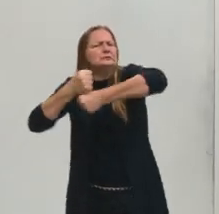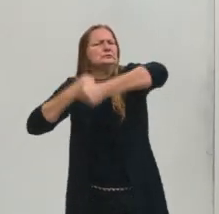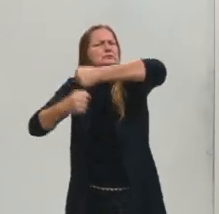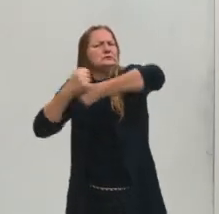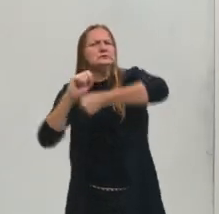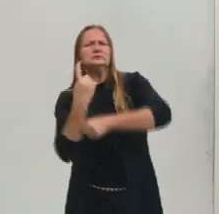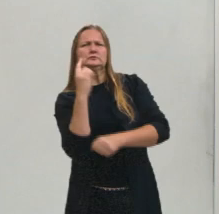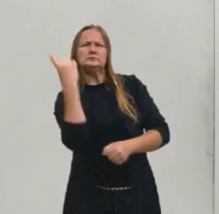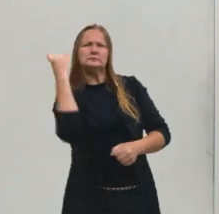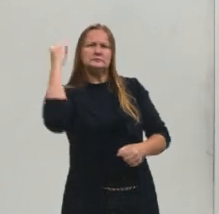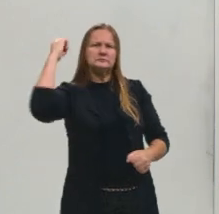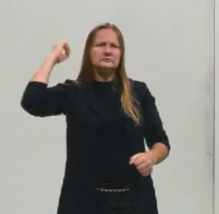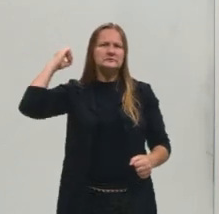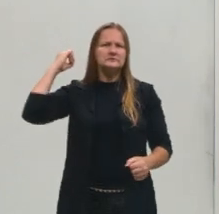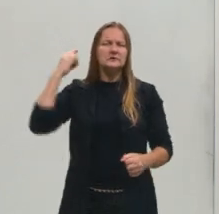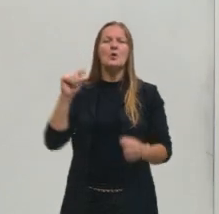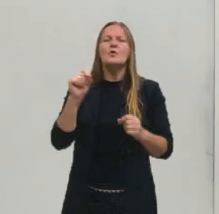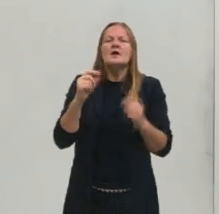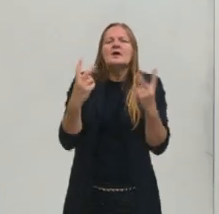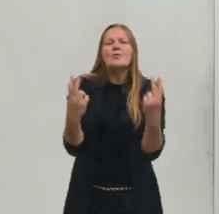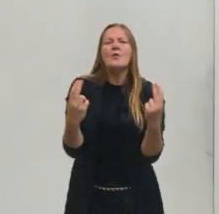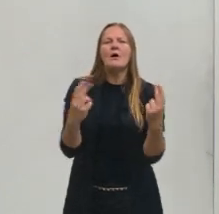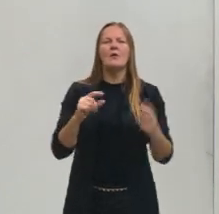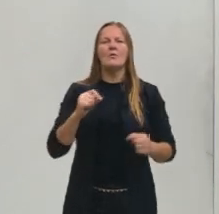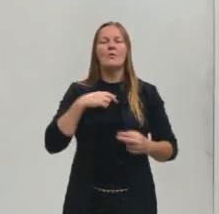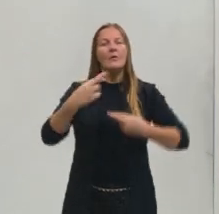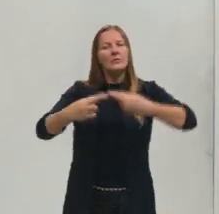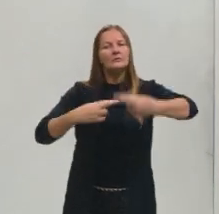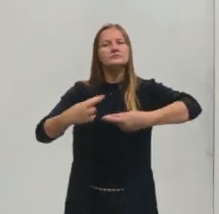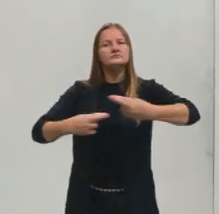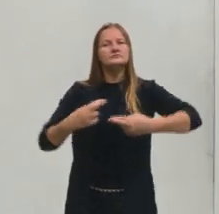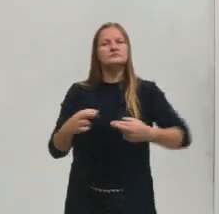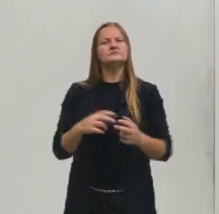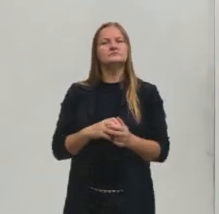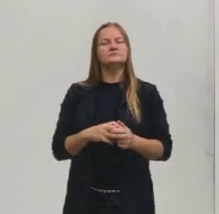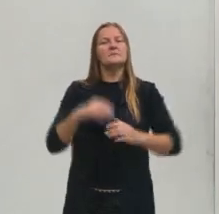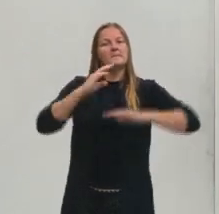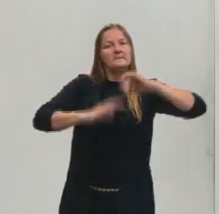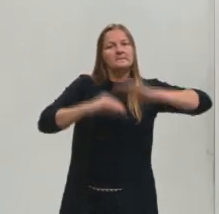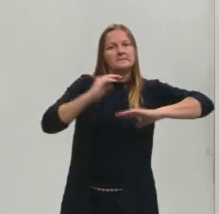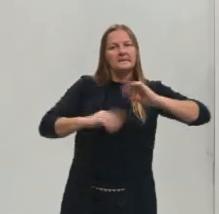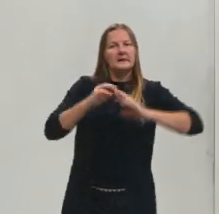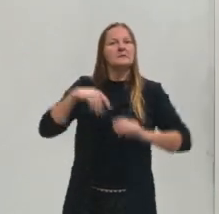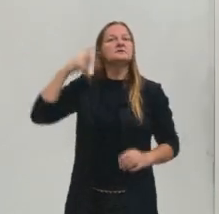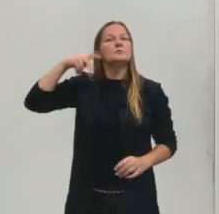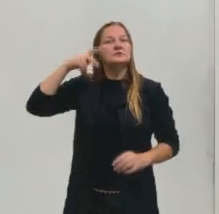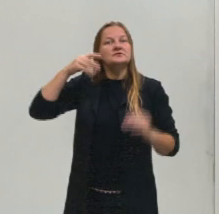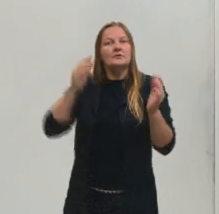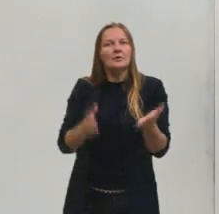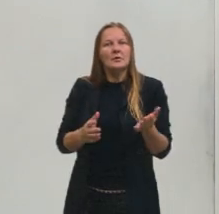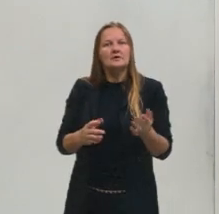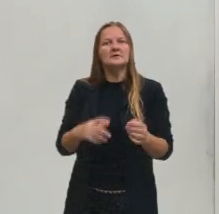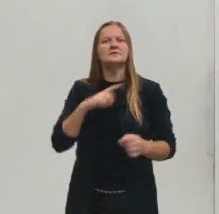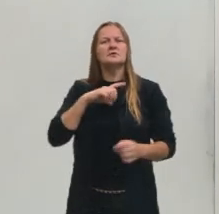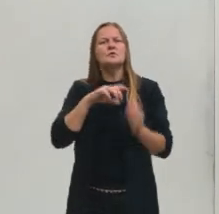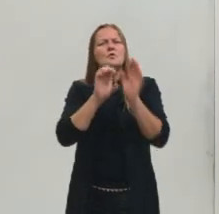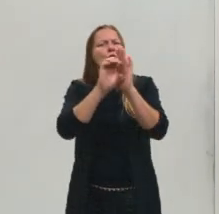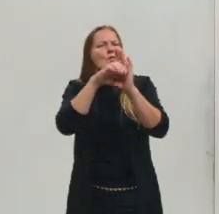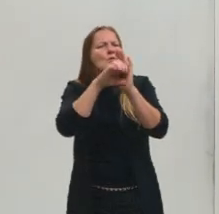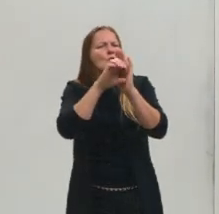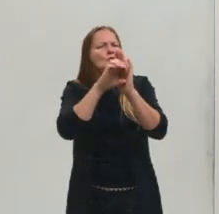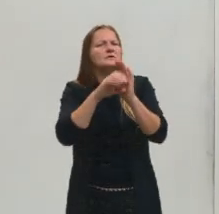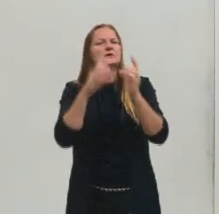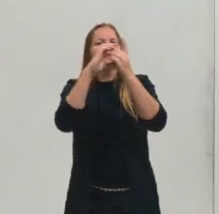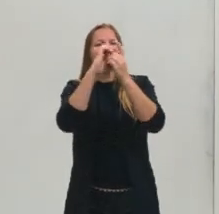têm de comum e qual que é a relação também entre as nossas práticas políticas e esses conceitos